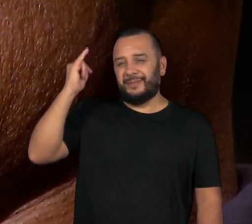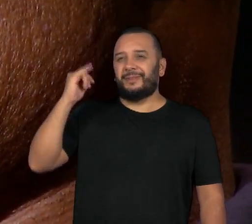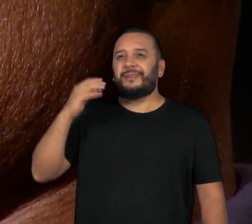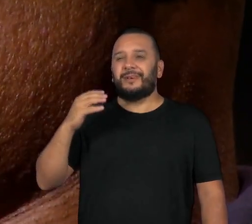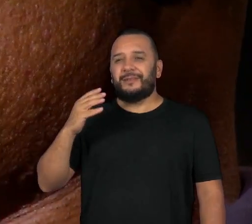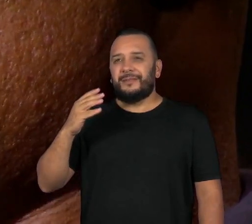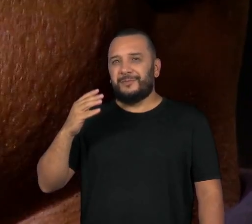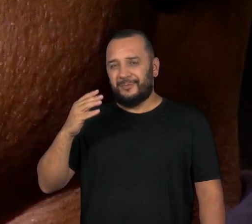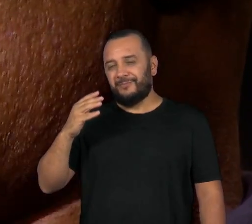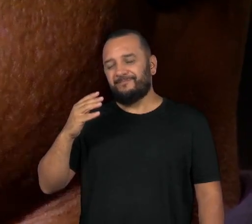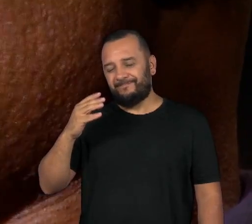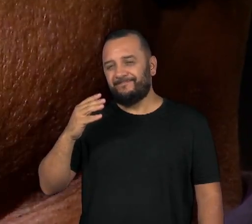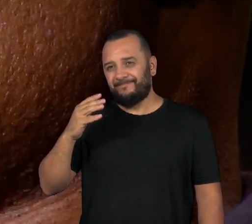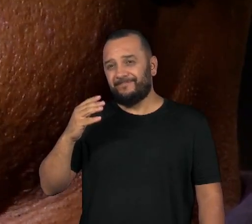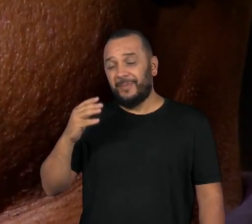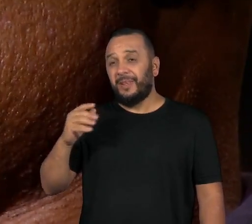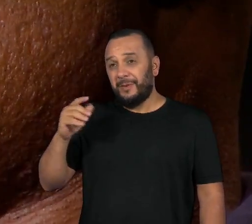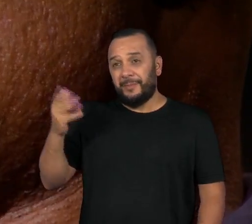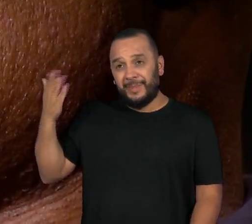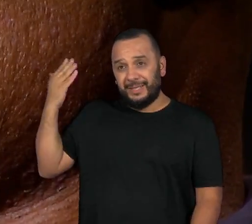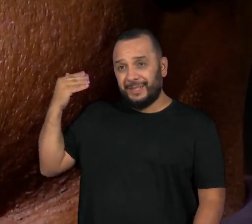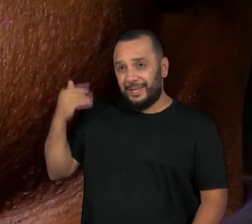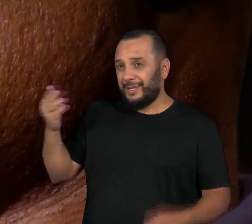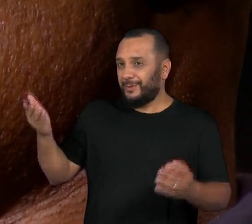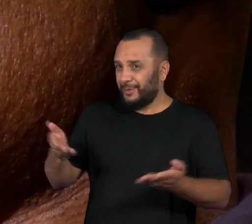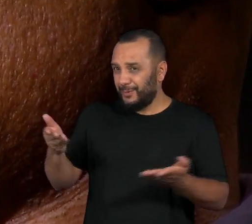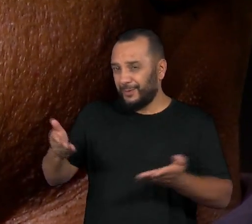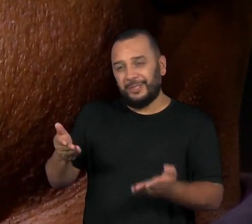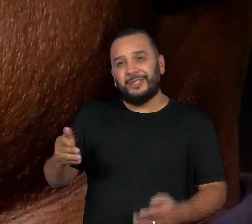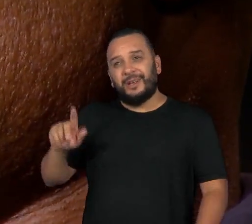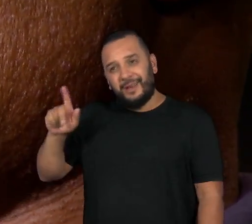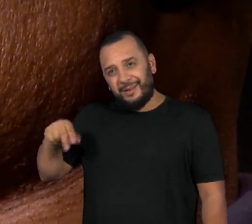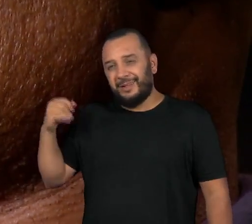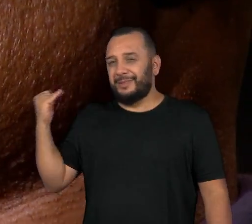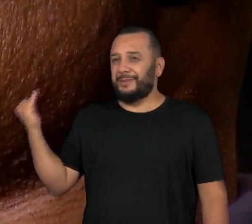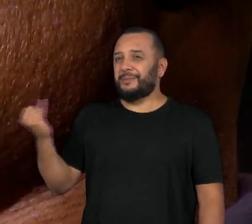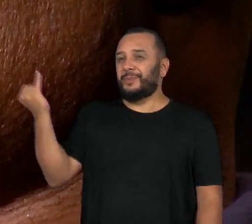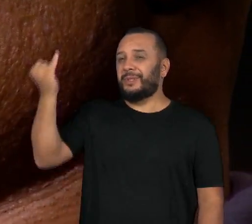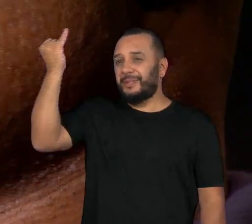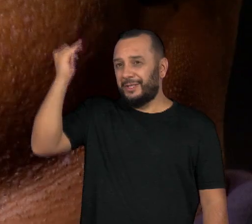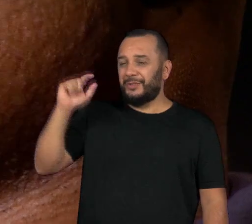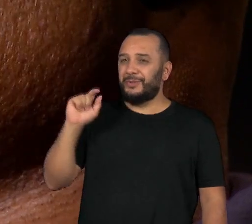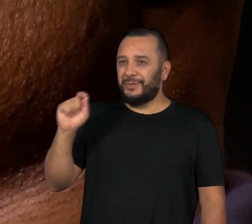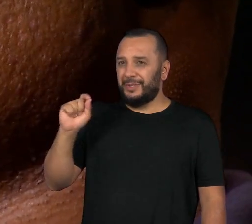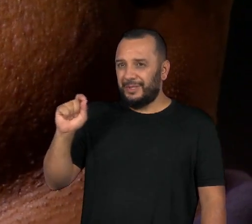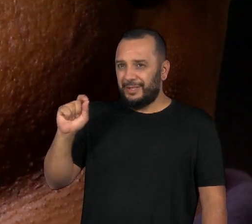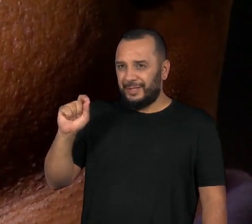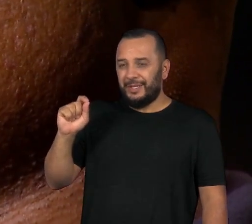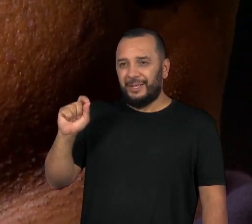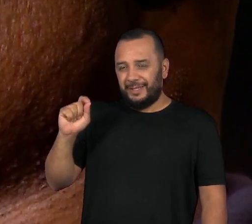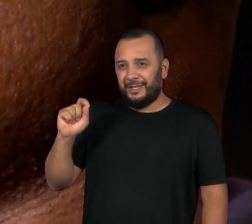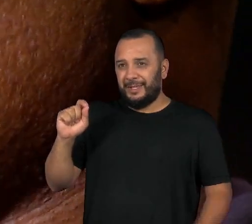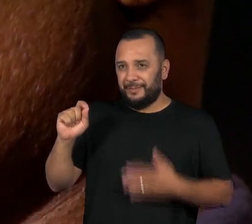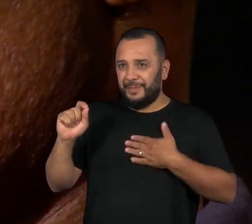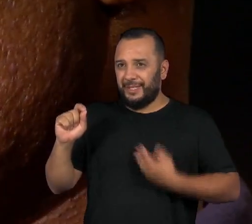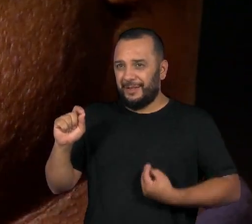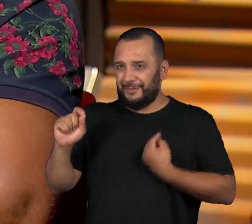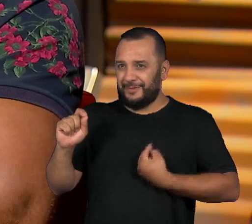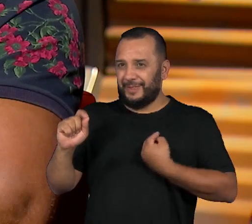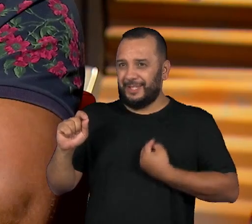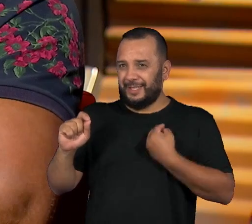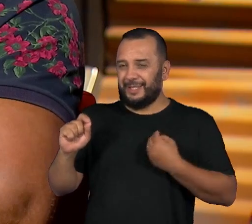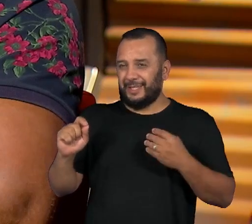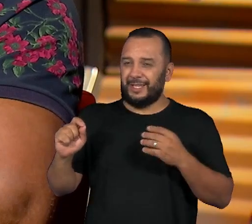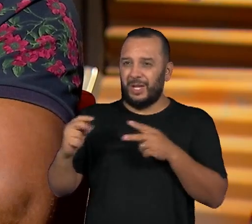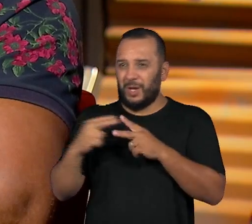para... E foi e é peça fundamental para que tenha a existência do Anderson lutador.